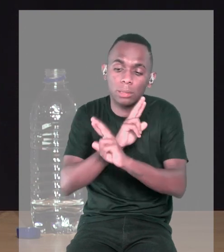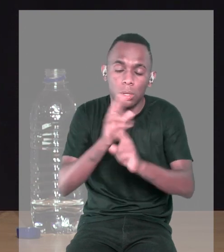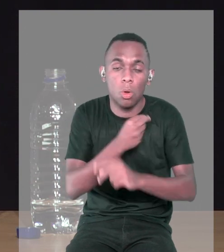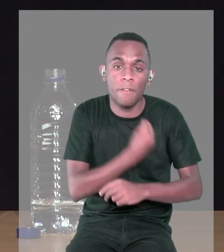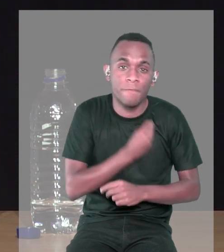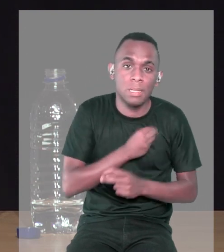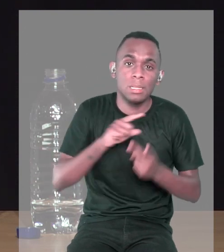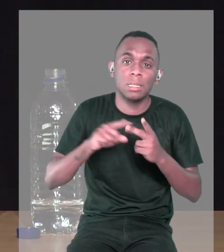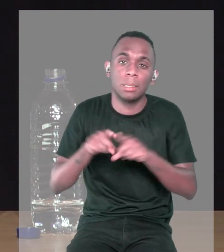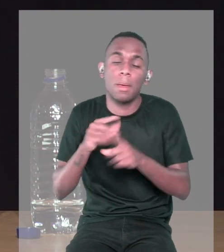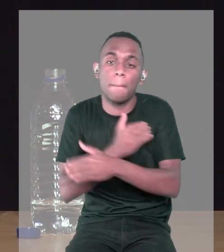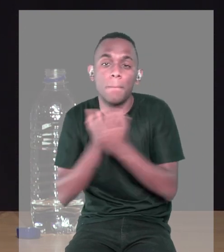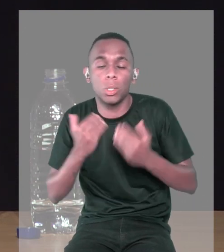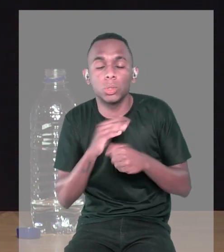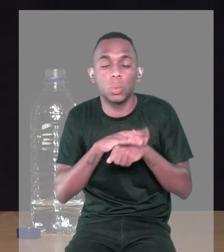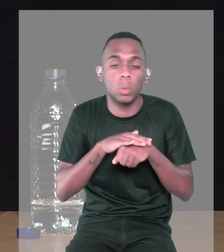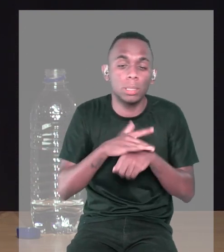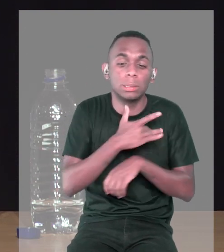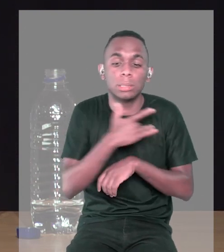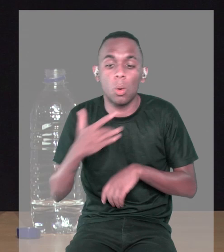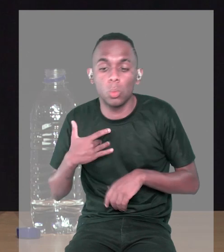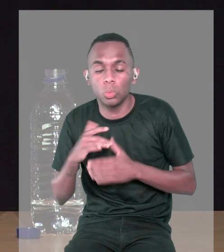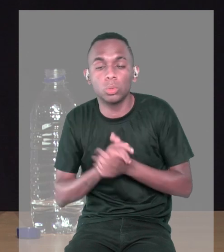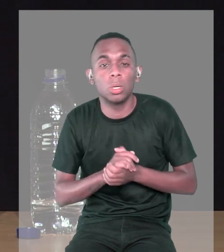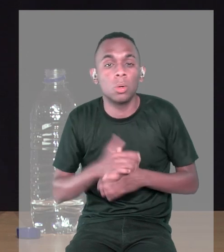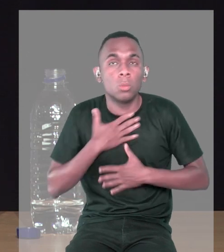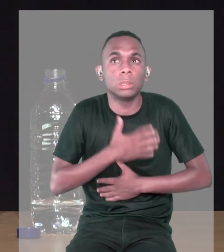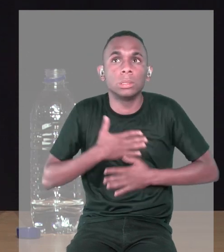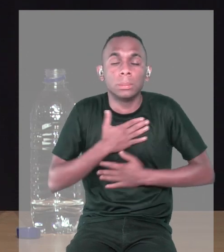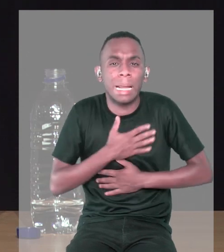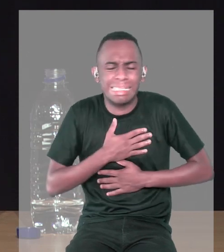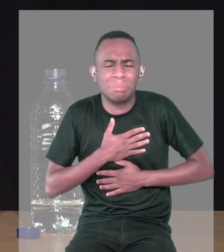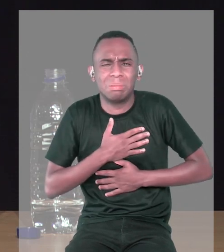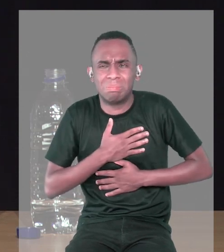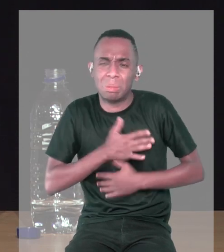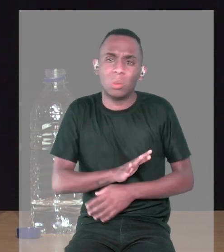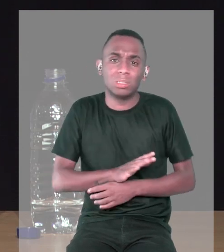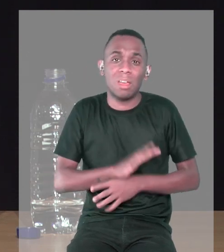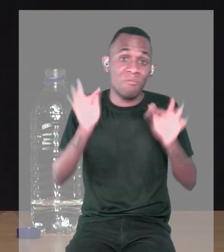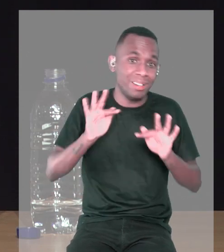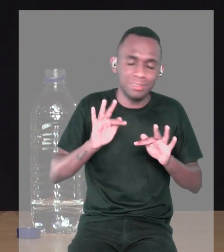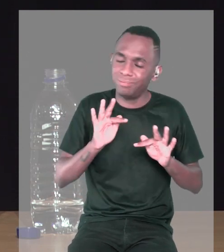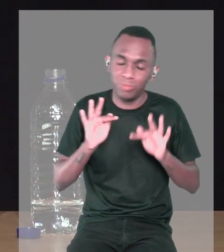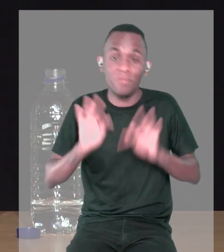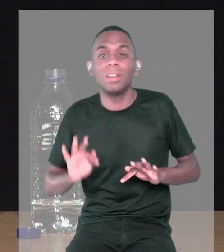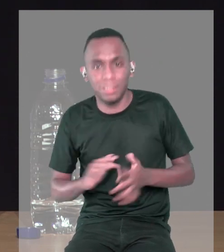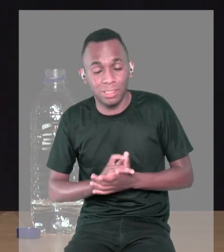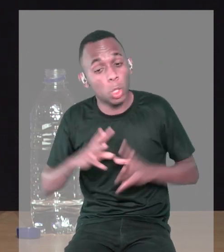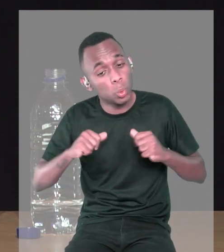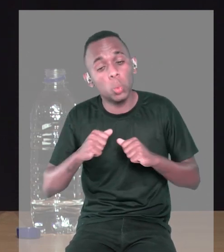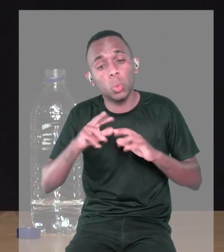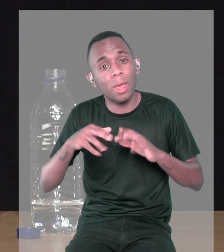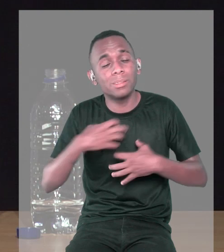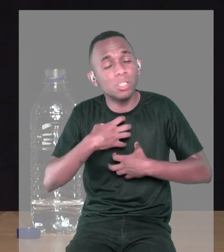e o desprazer, a felicidade e a infelicidade. E isso não tem protocolo genérico e em determinadas ou muitas